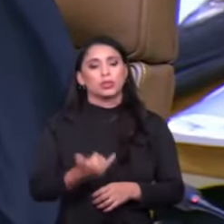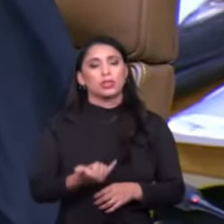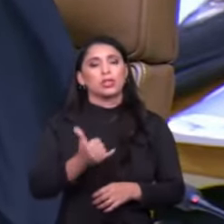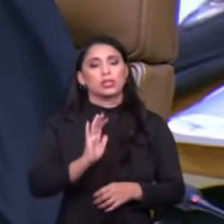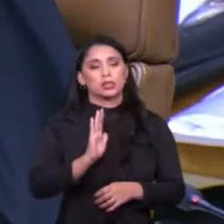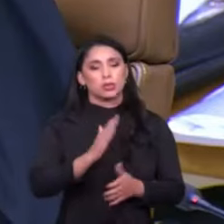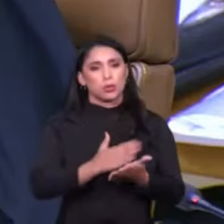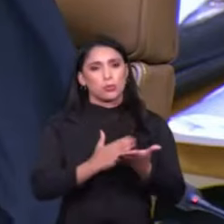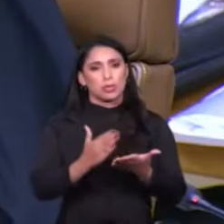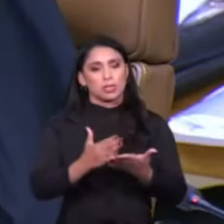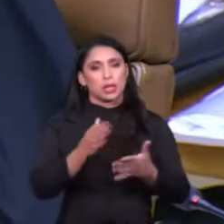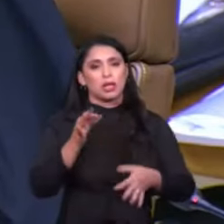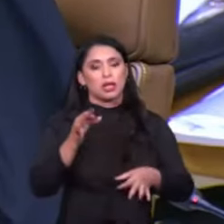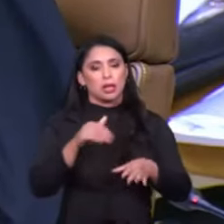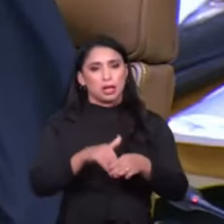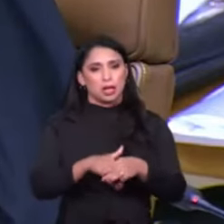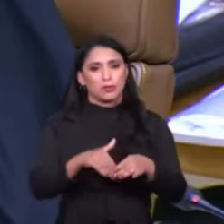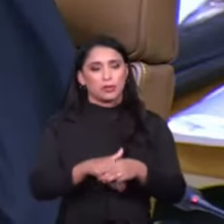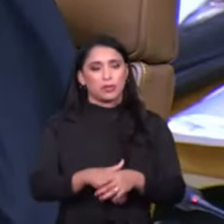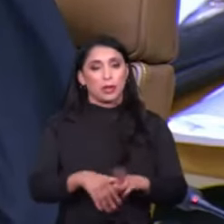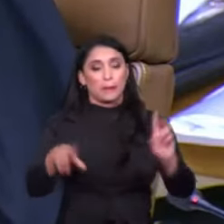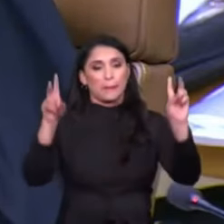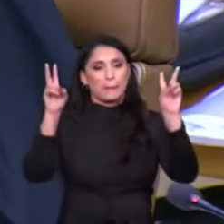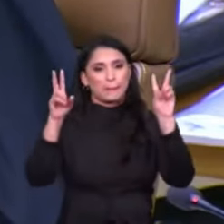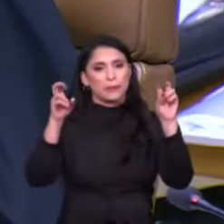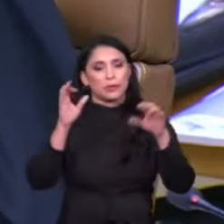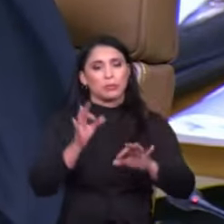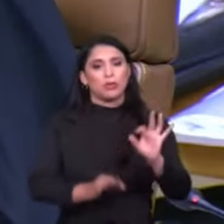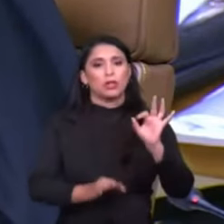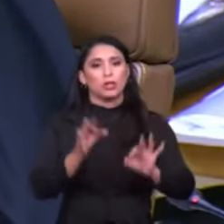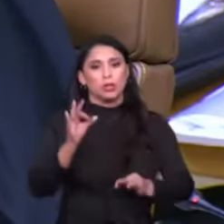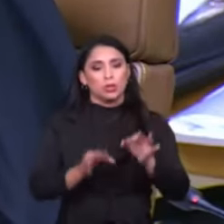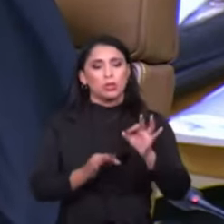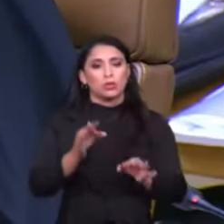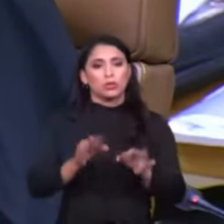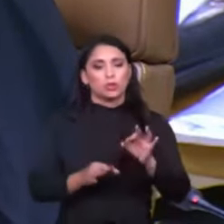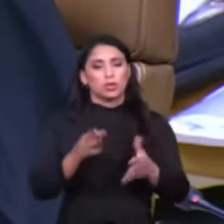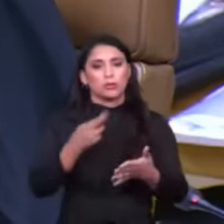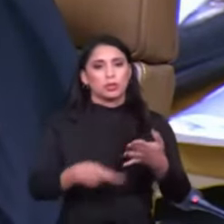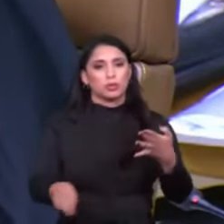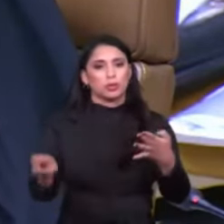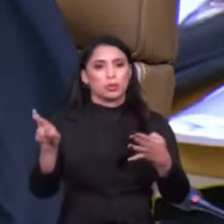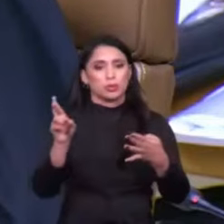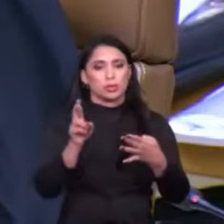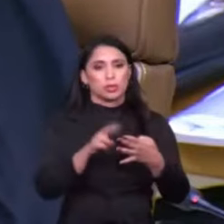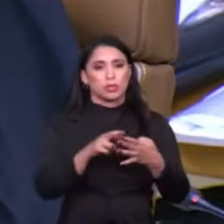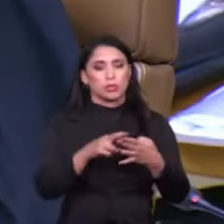manifestar. A propósito do tema, o julgamento da questão de ordem no recurso extraordinário